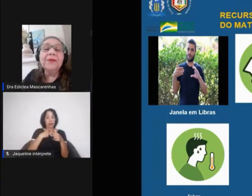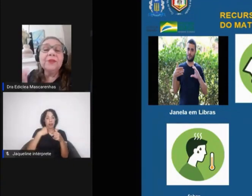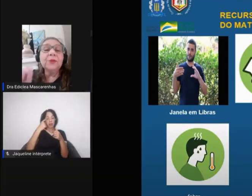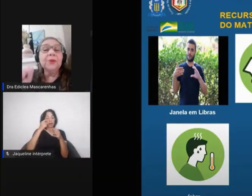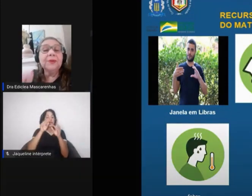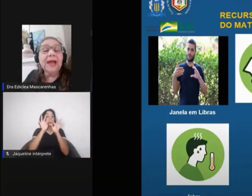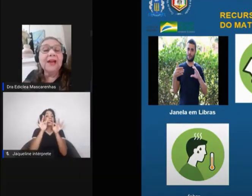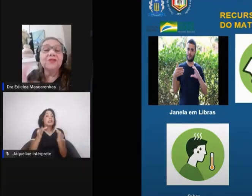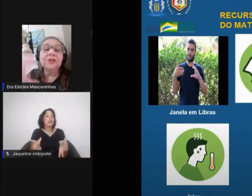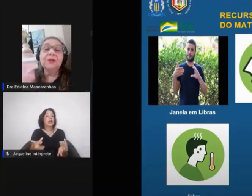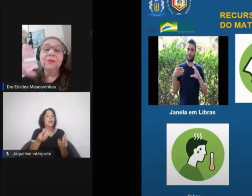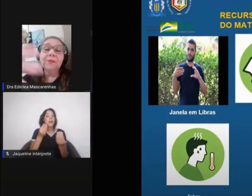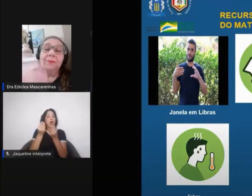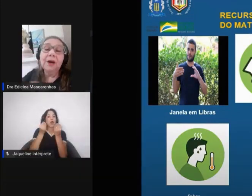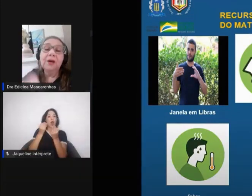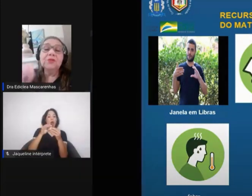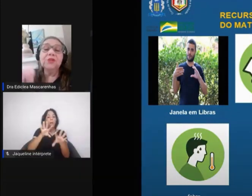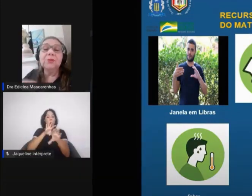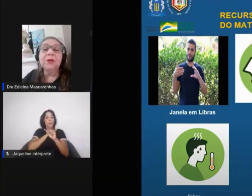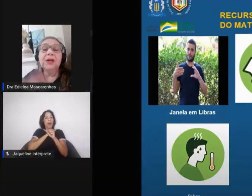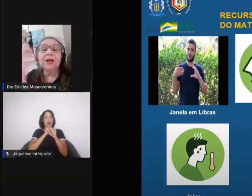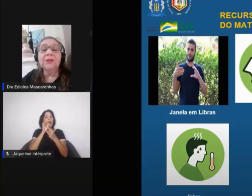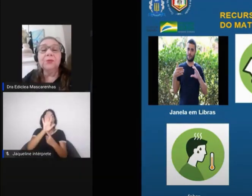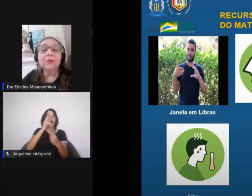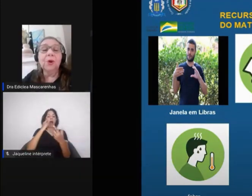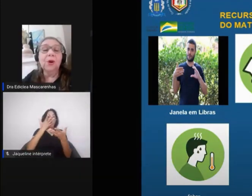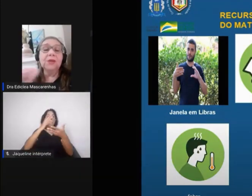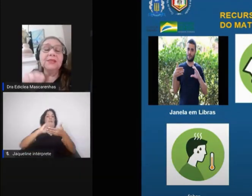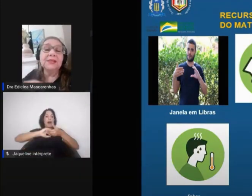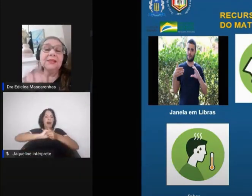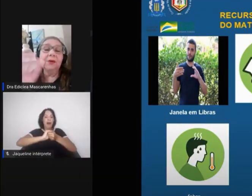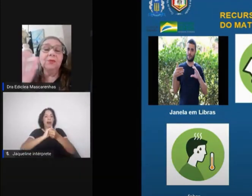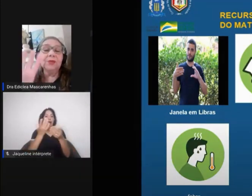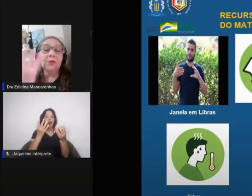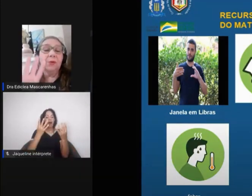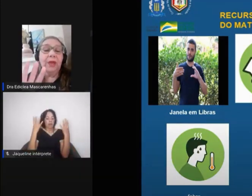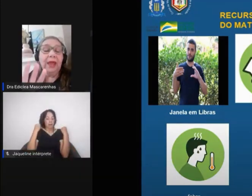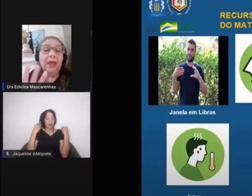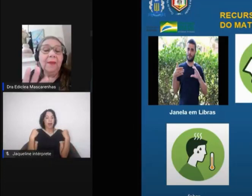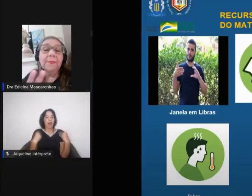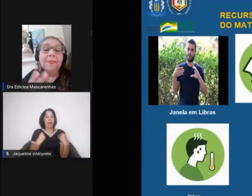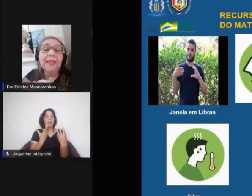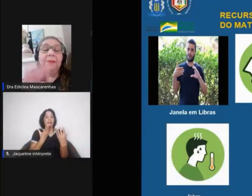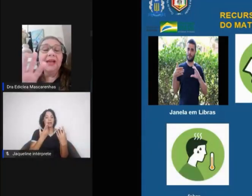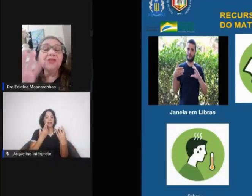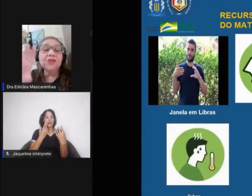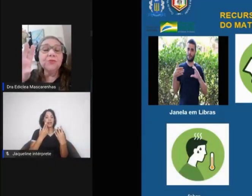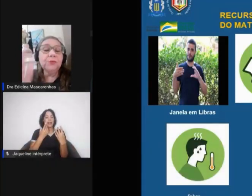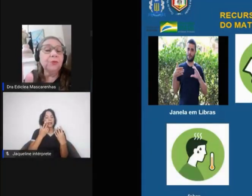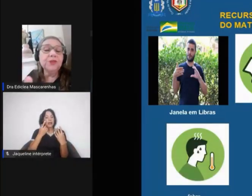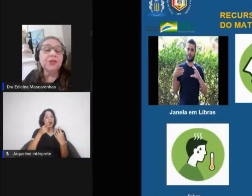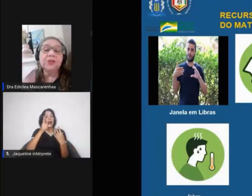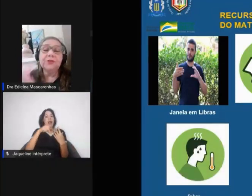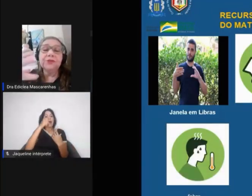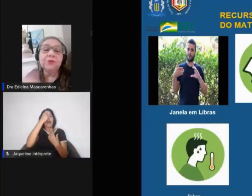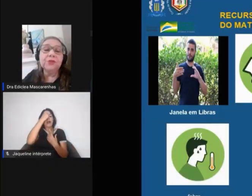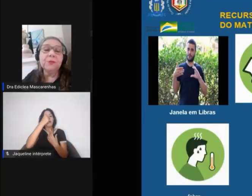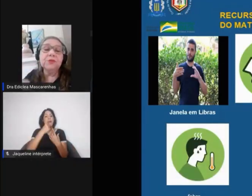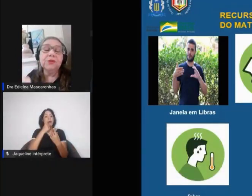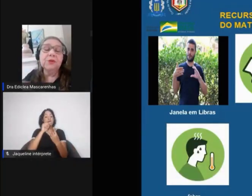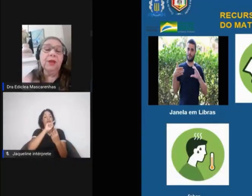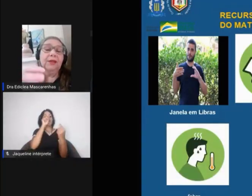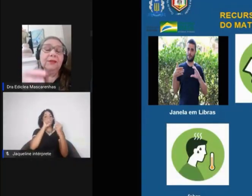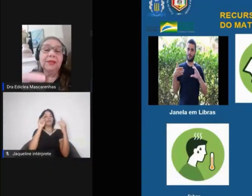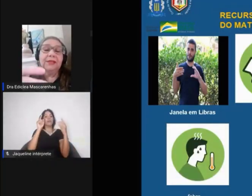de como é que é feito o contágio, então, mãos se tocando, tosse, então, são imagens muito objetivas,